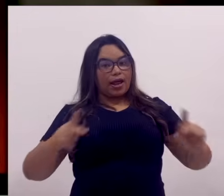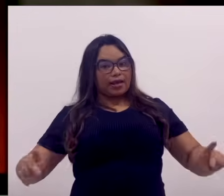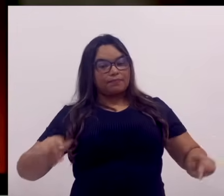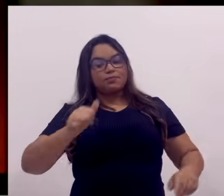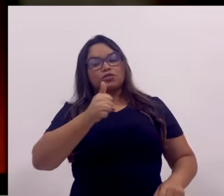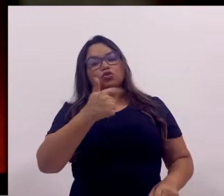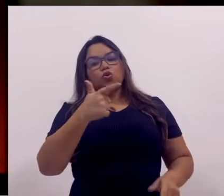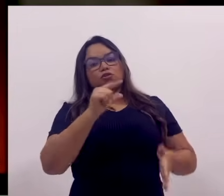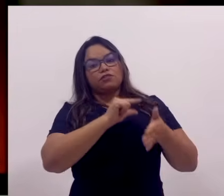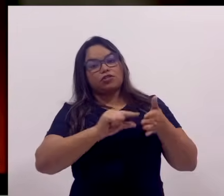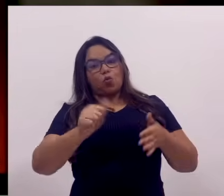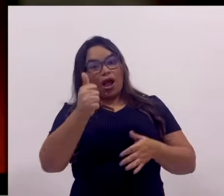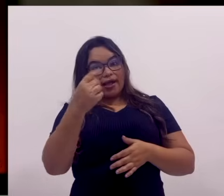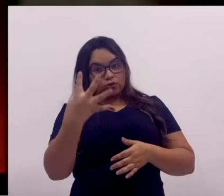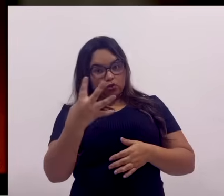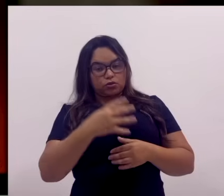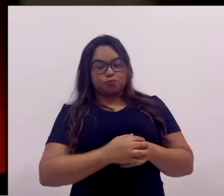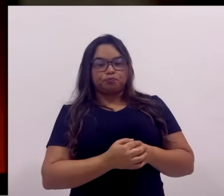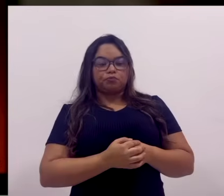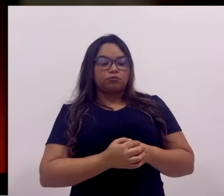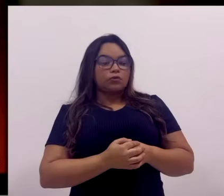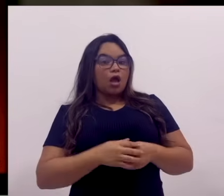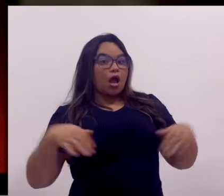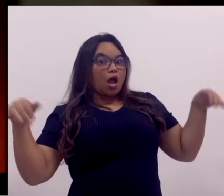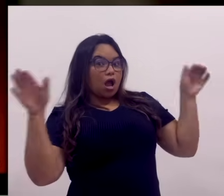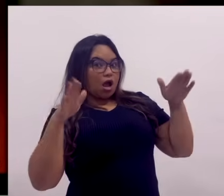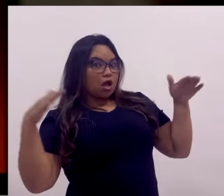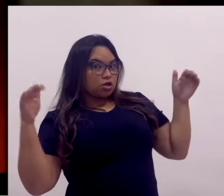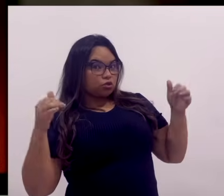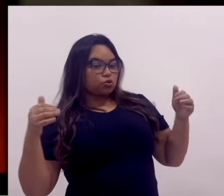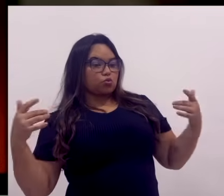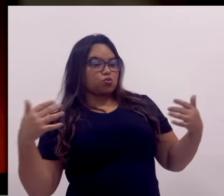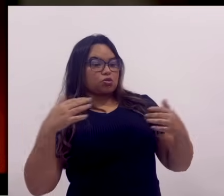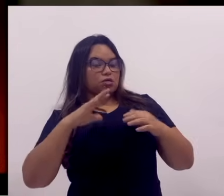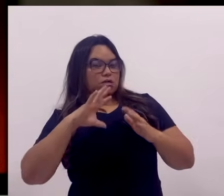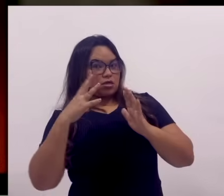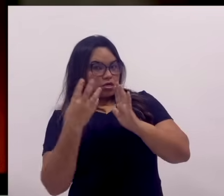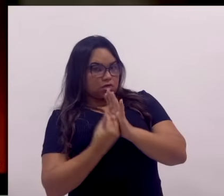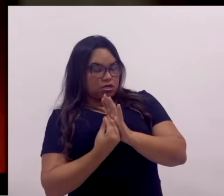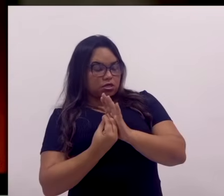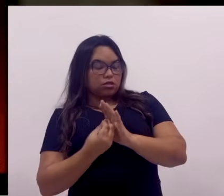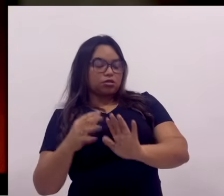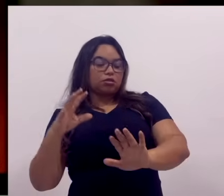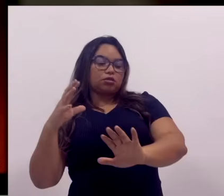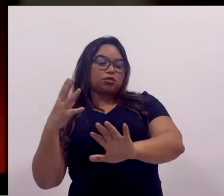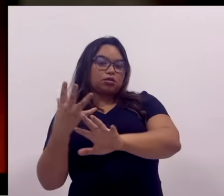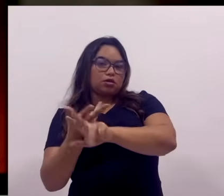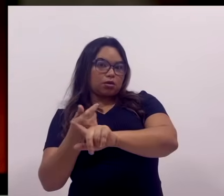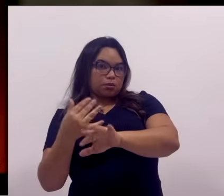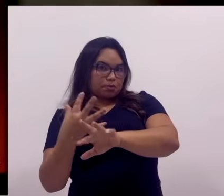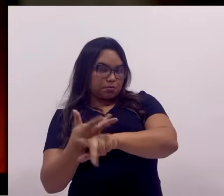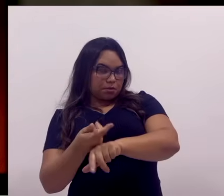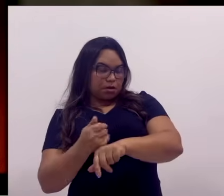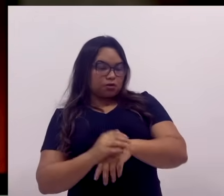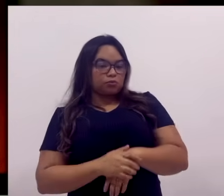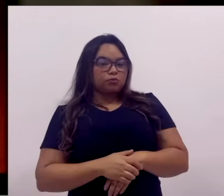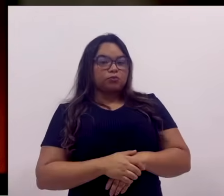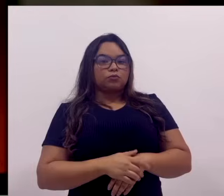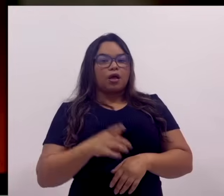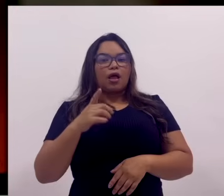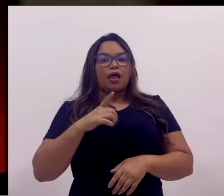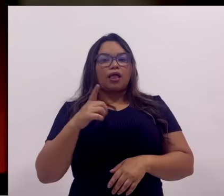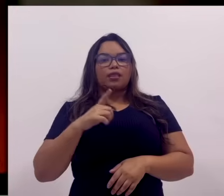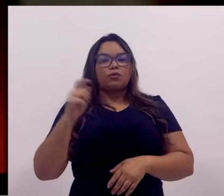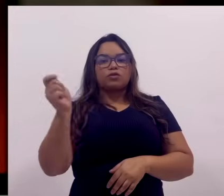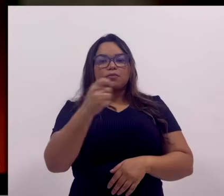Ao anjo que está em Pérgamo escreve. Isso diz aquele que tem a espada aguda de 2 fios. Jesus está falando acerca da